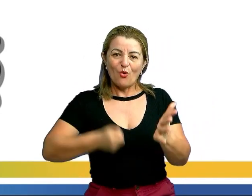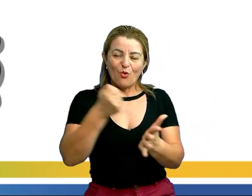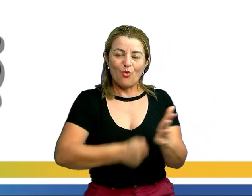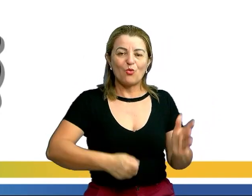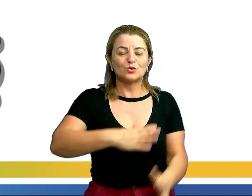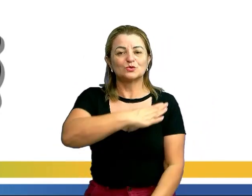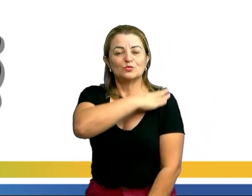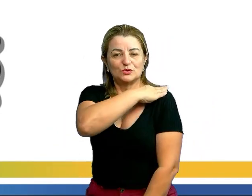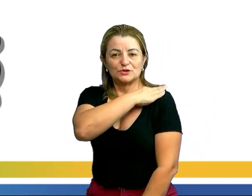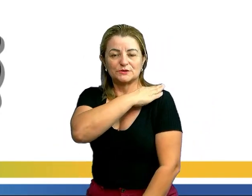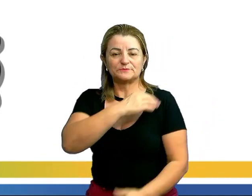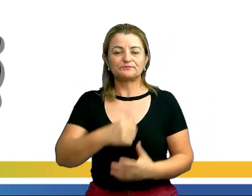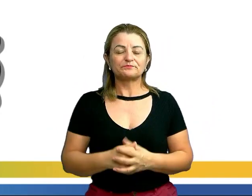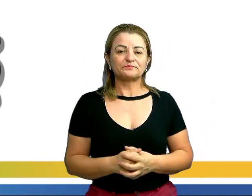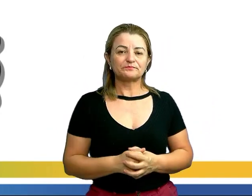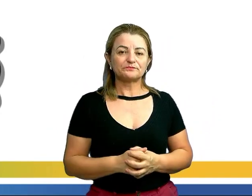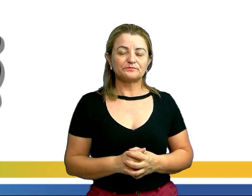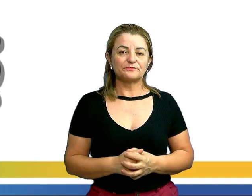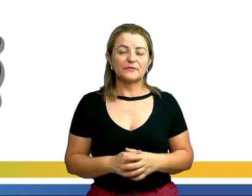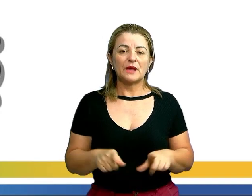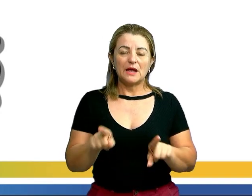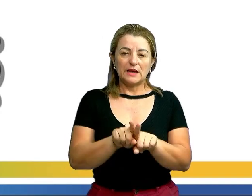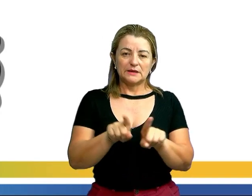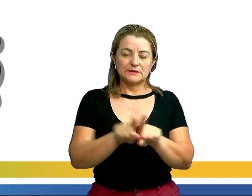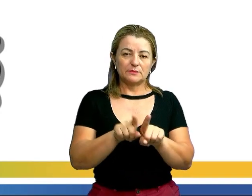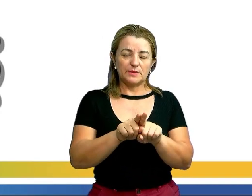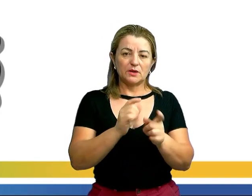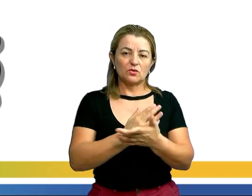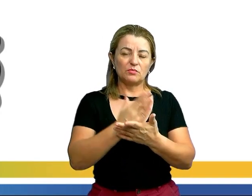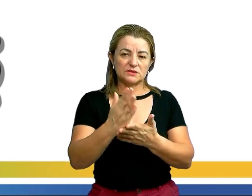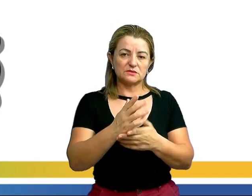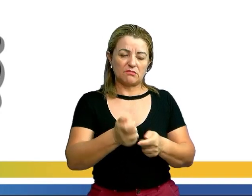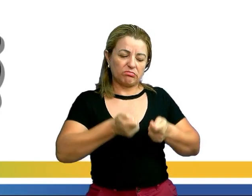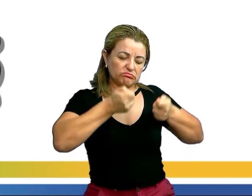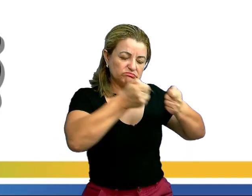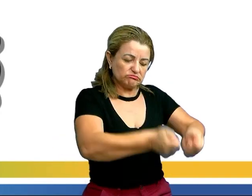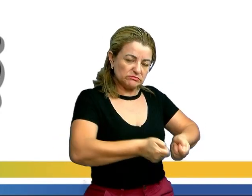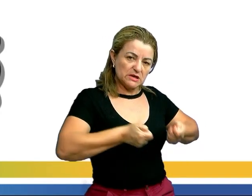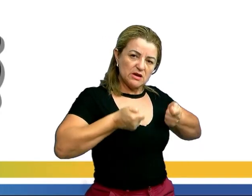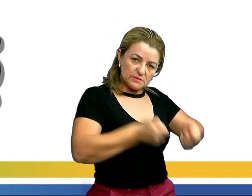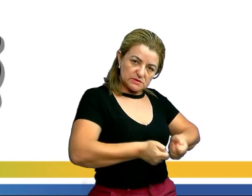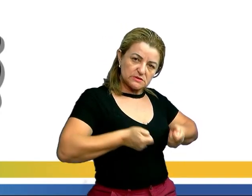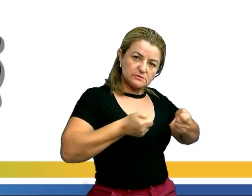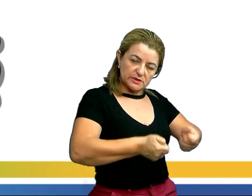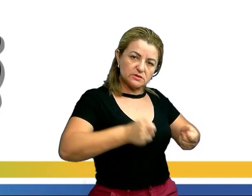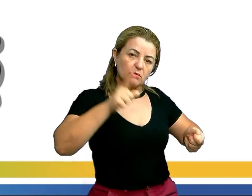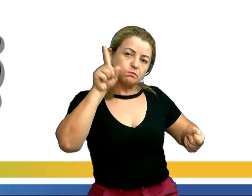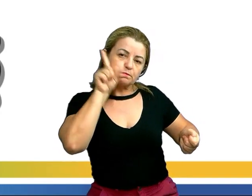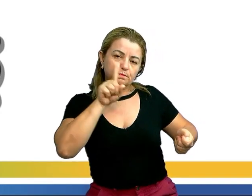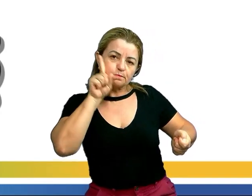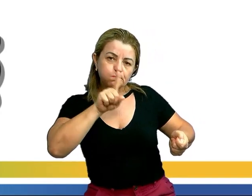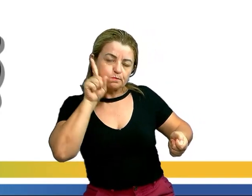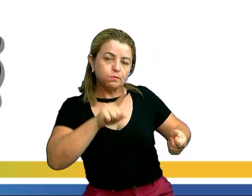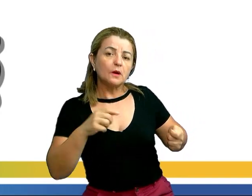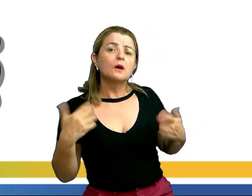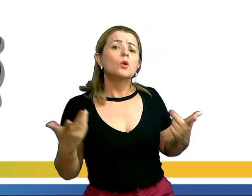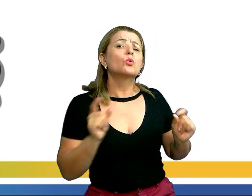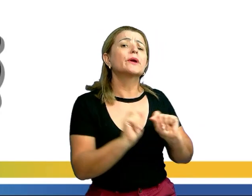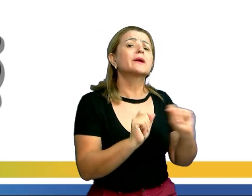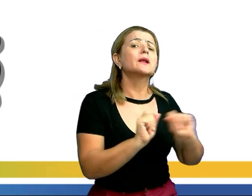Quadros começa a ser, né, pressionado pelos Estados Unidos. Por que ele está fazendo? Inclusive,